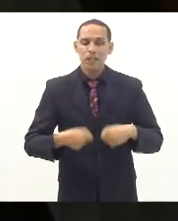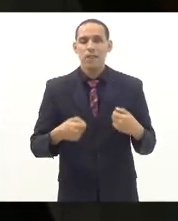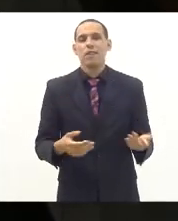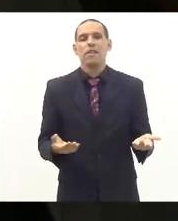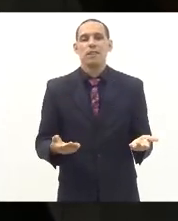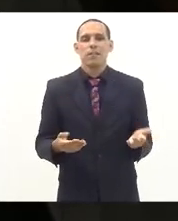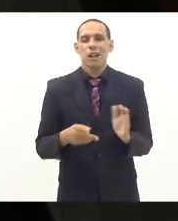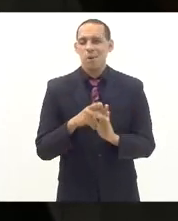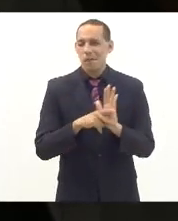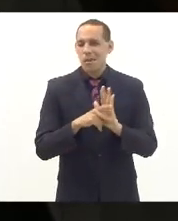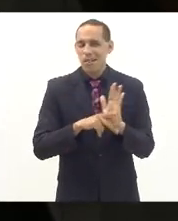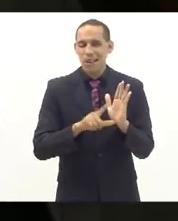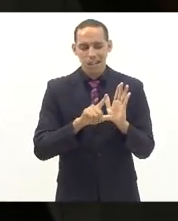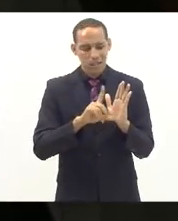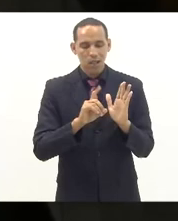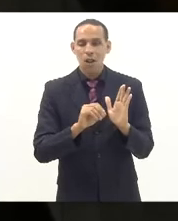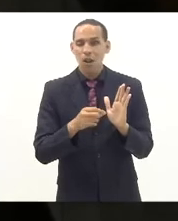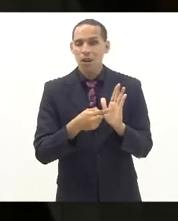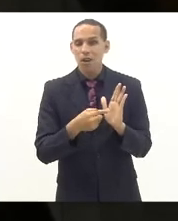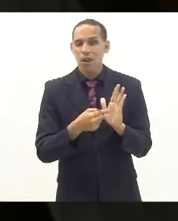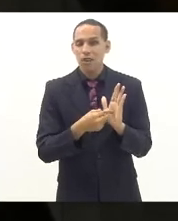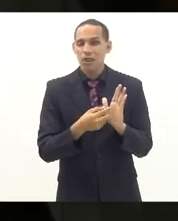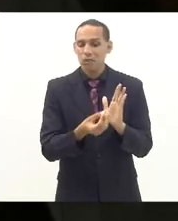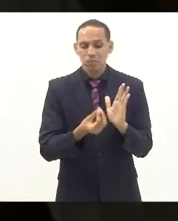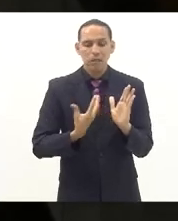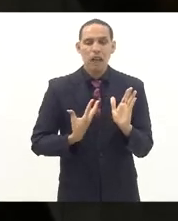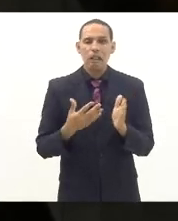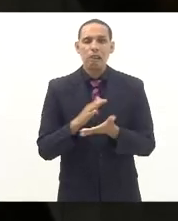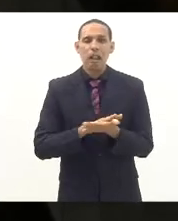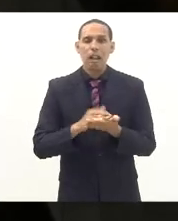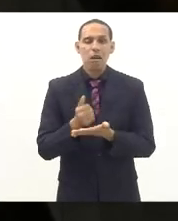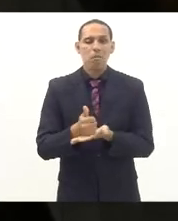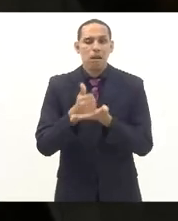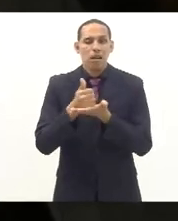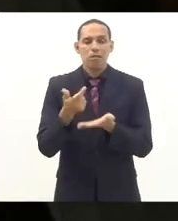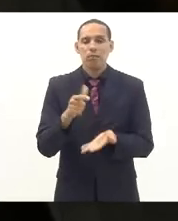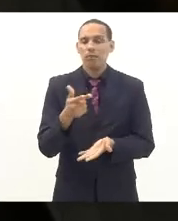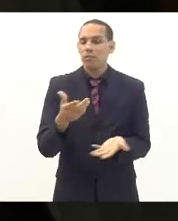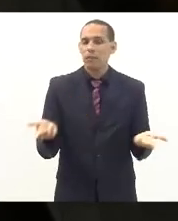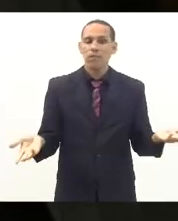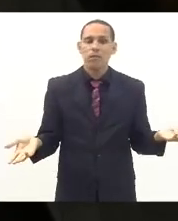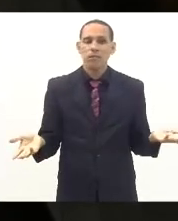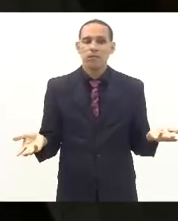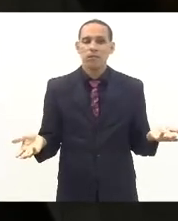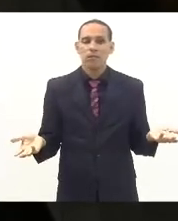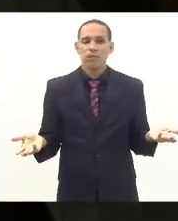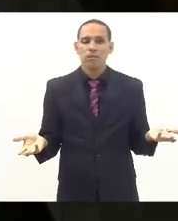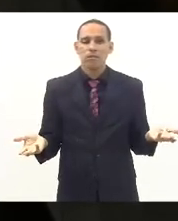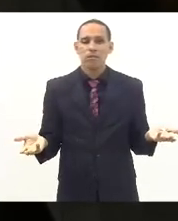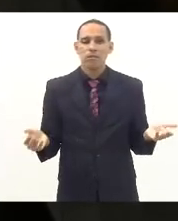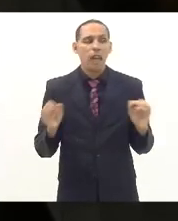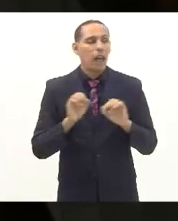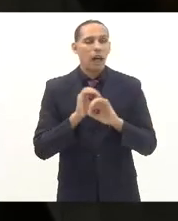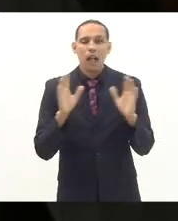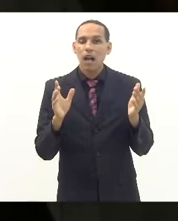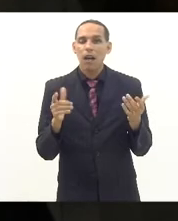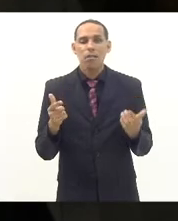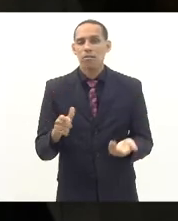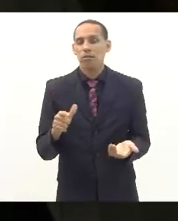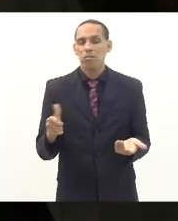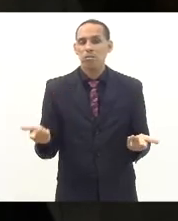este projeto de RD também não nos das bases para isso não nos das bases para isso não fica claro